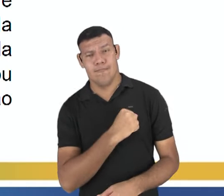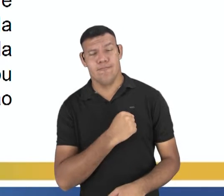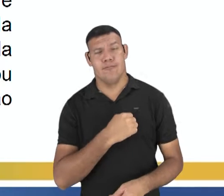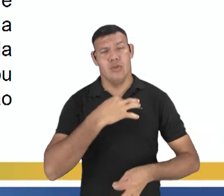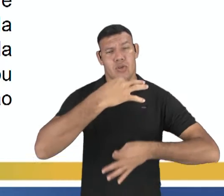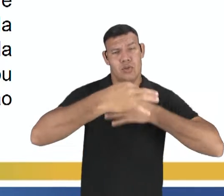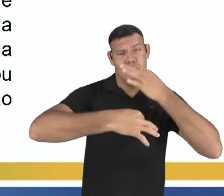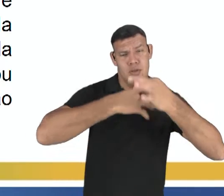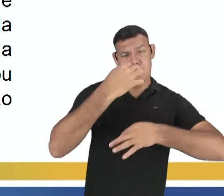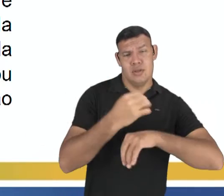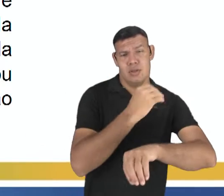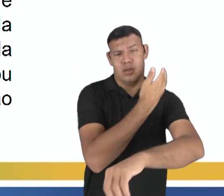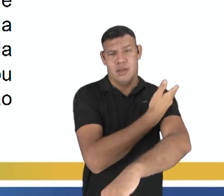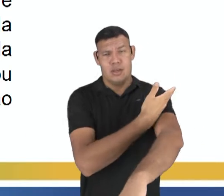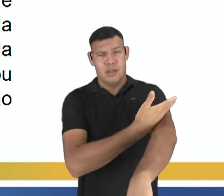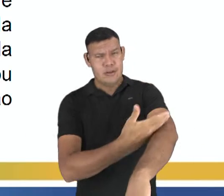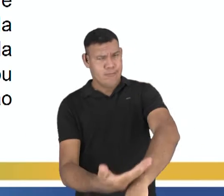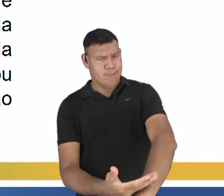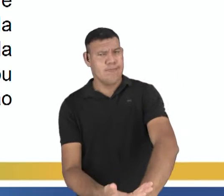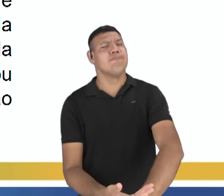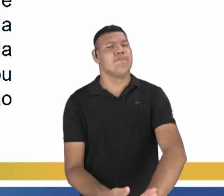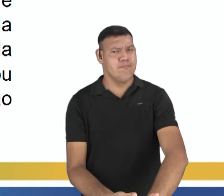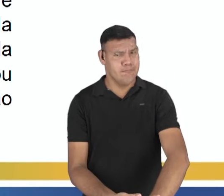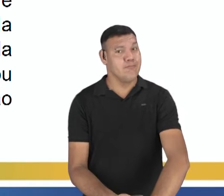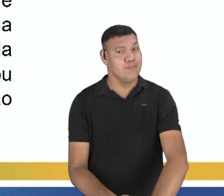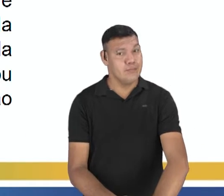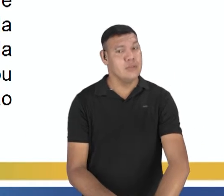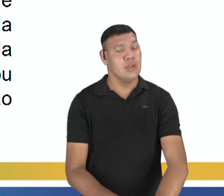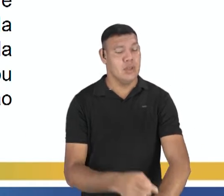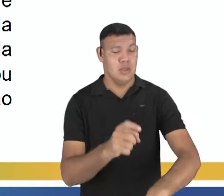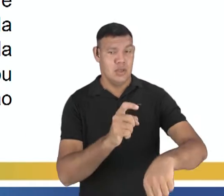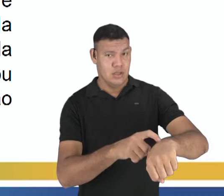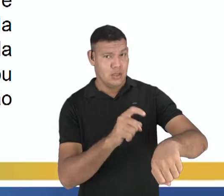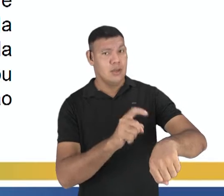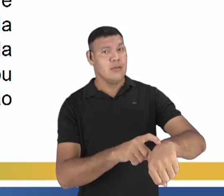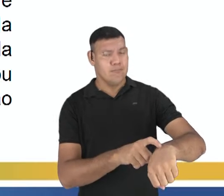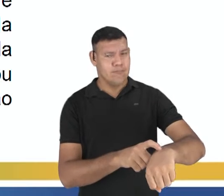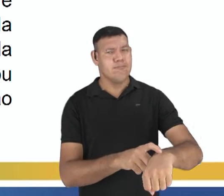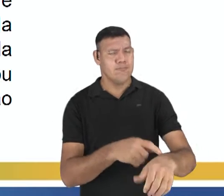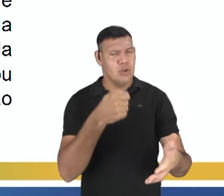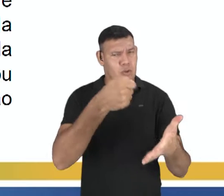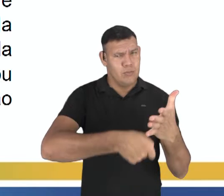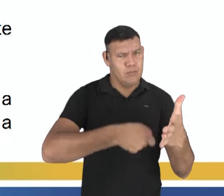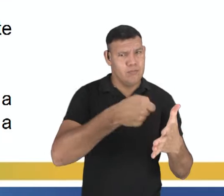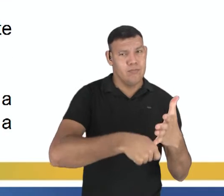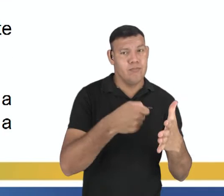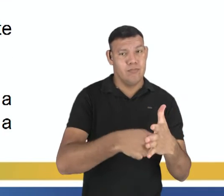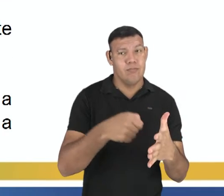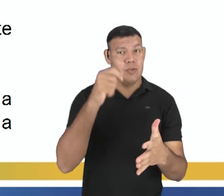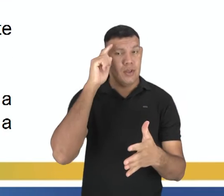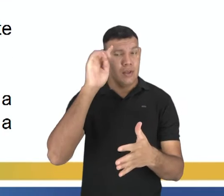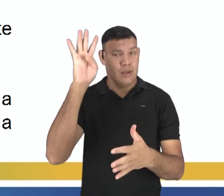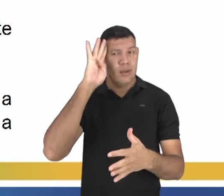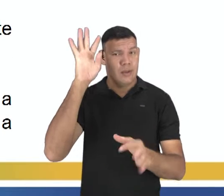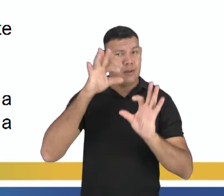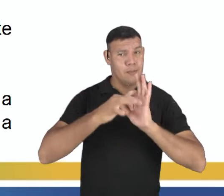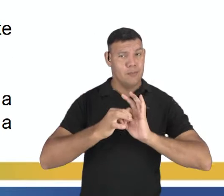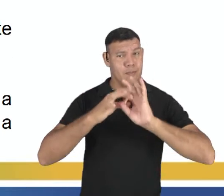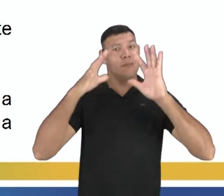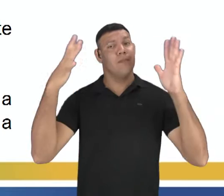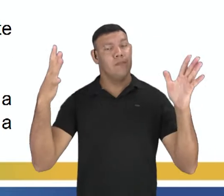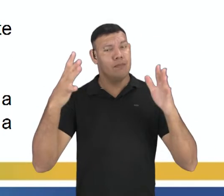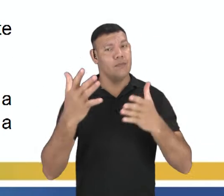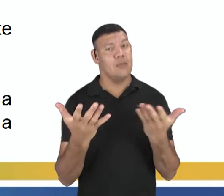ou costumes, algo bastante ousado em uma época de repressão ao livre pensamento. E aí nós